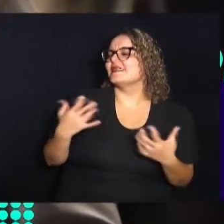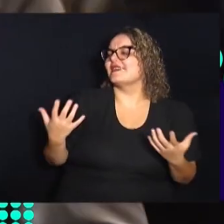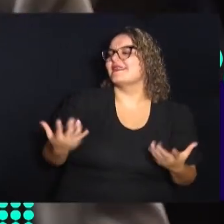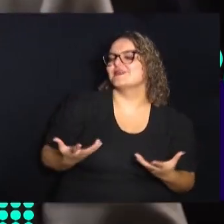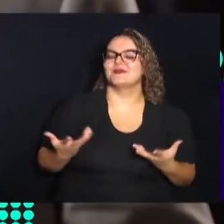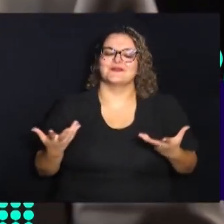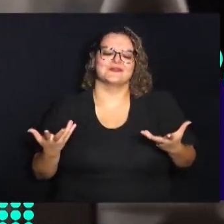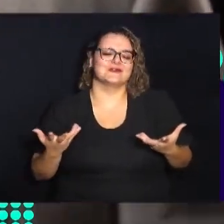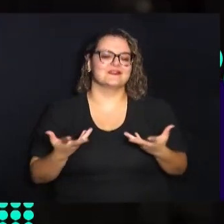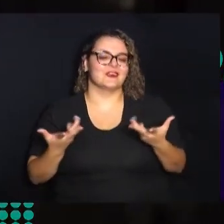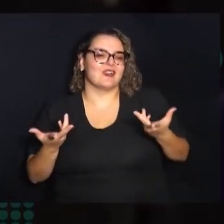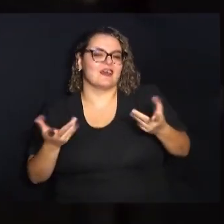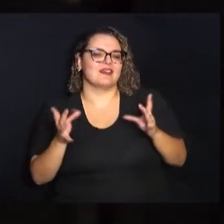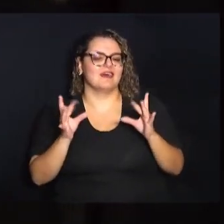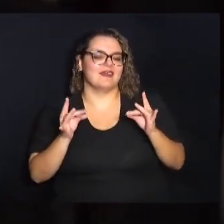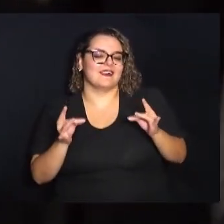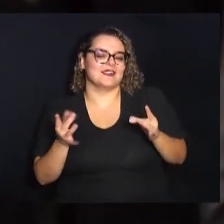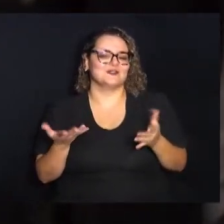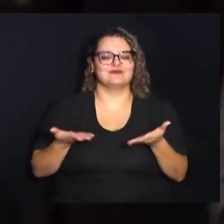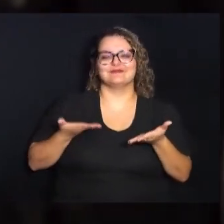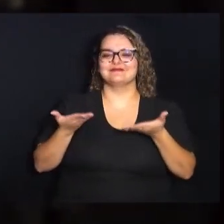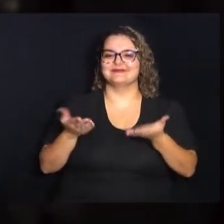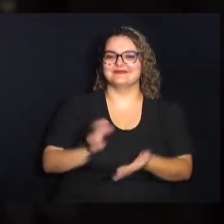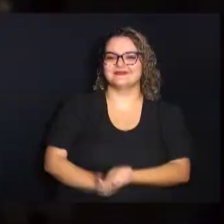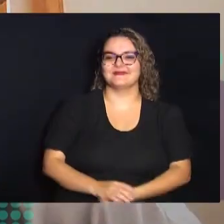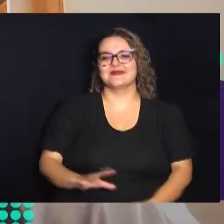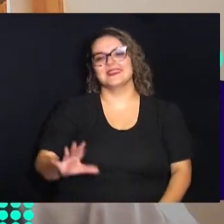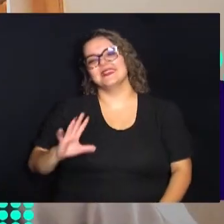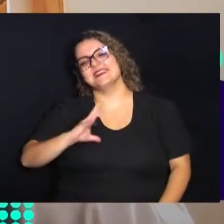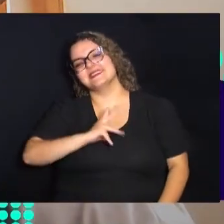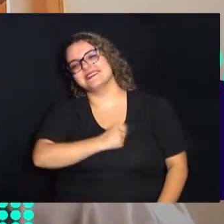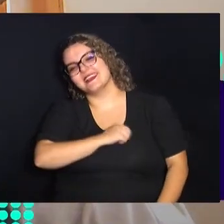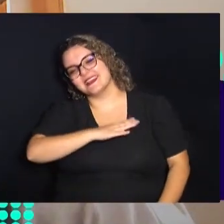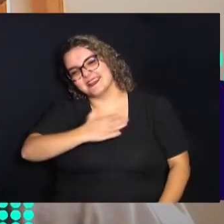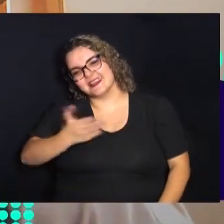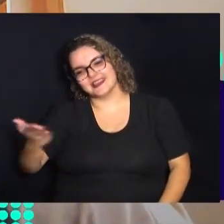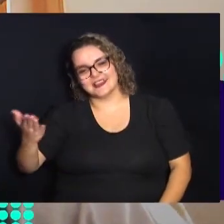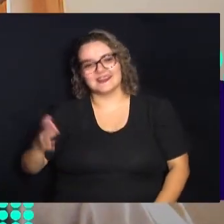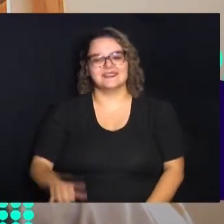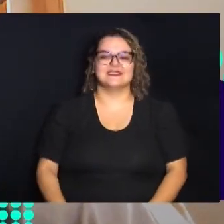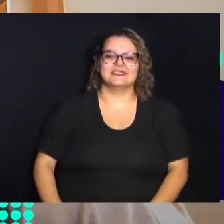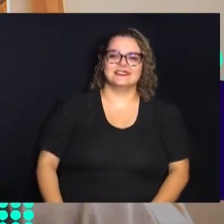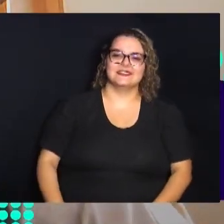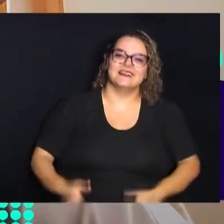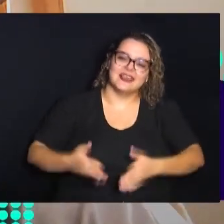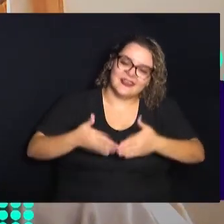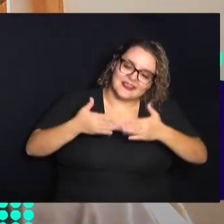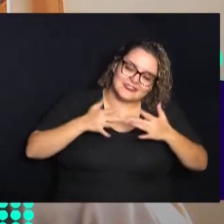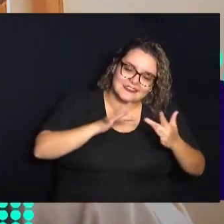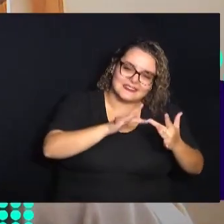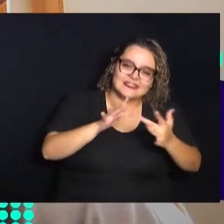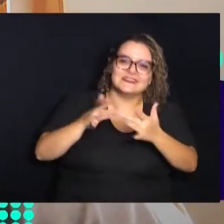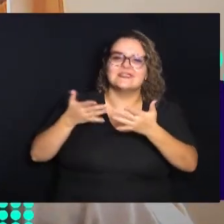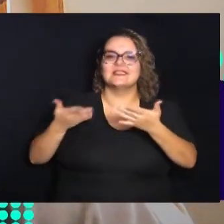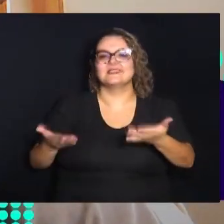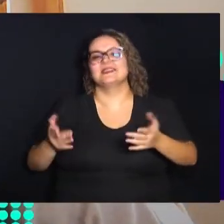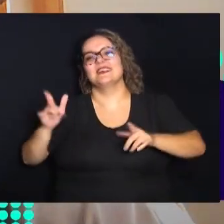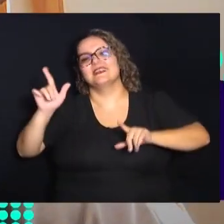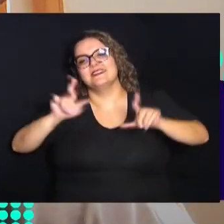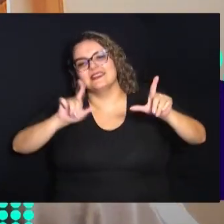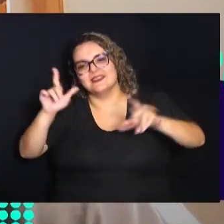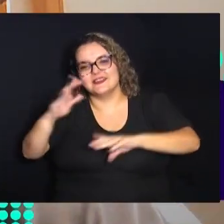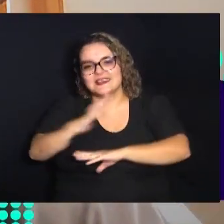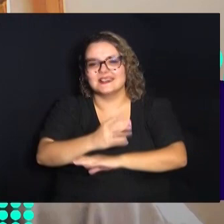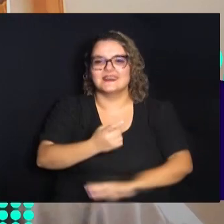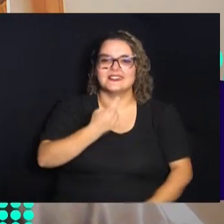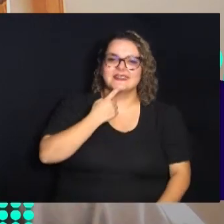de manias, toda dengosa. Salve, gente! Licença aqui para entrar em contato com vocês através